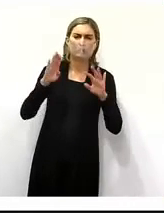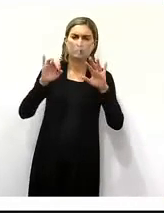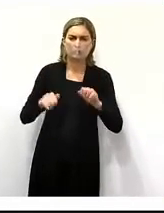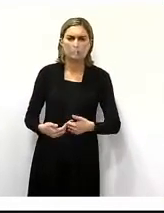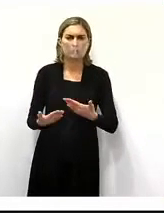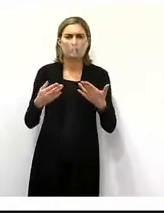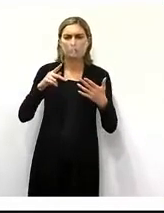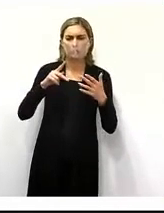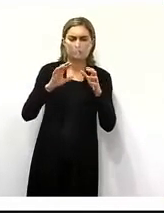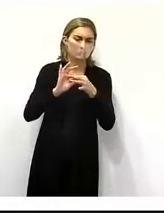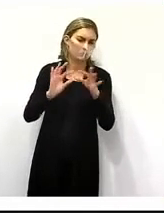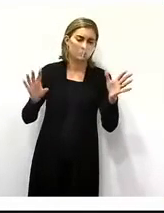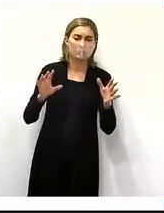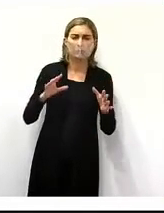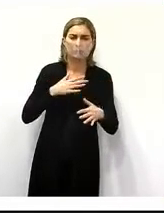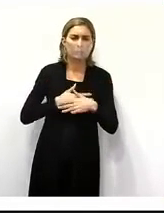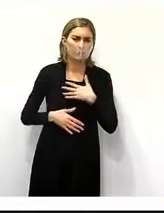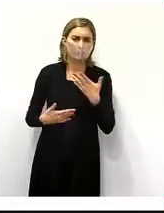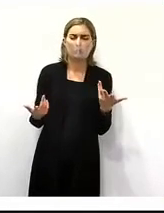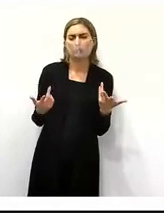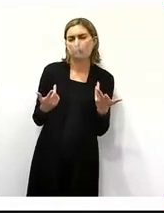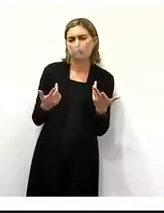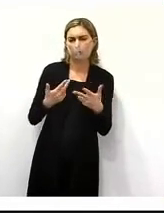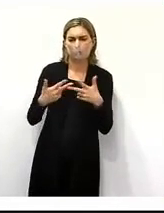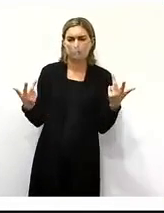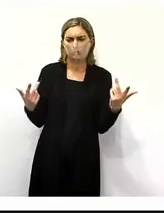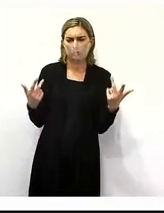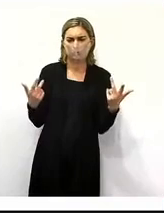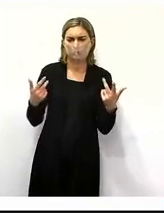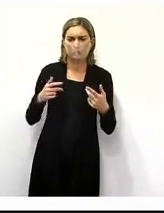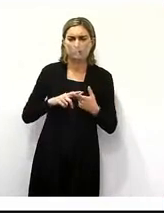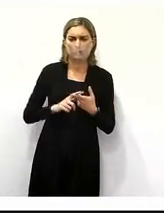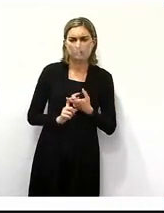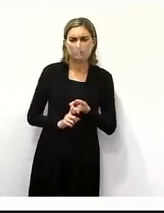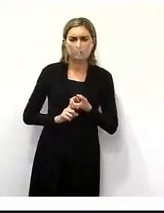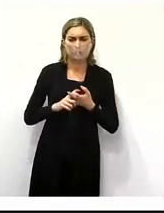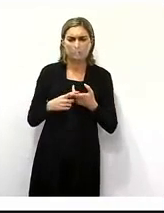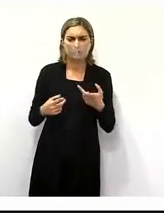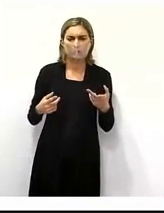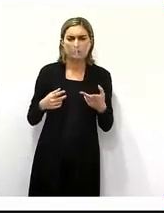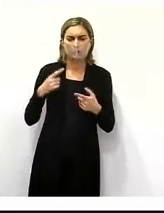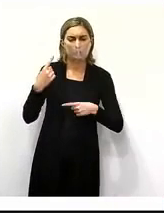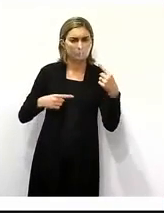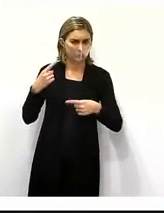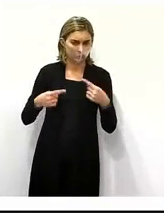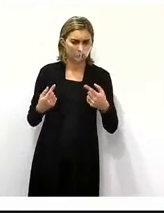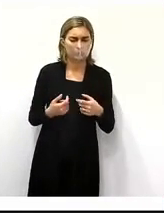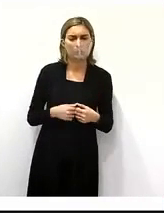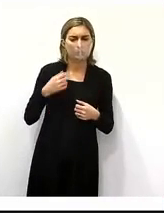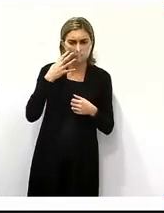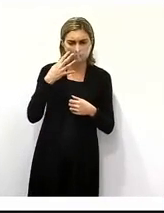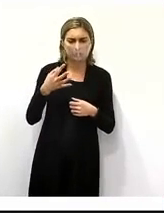público, nem corpo político. No trecho apresentado, o autor, atenção, olha